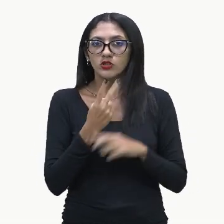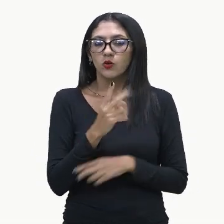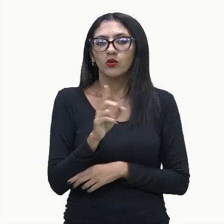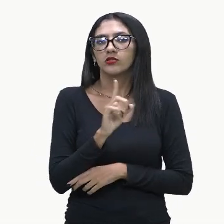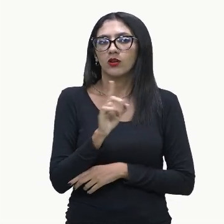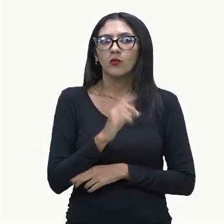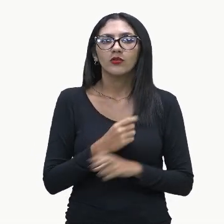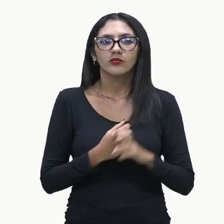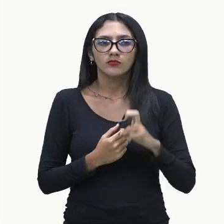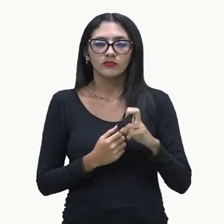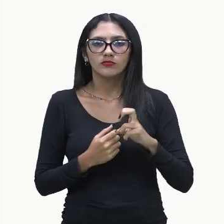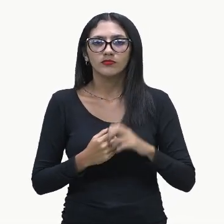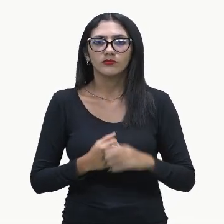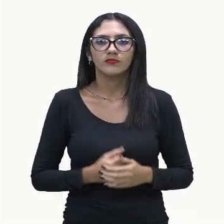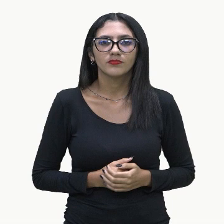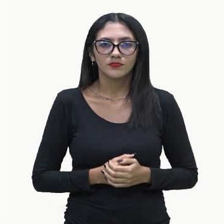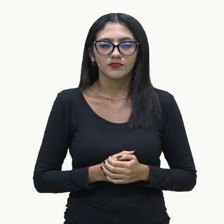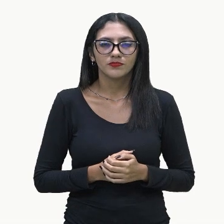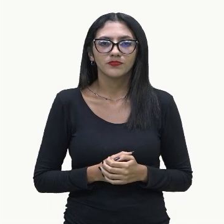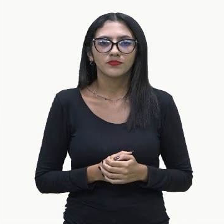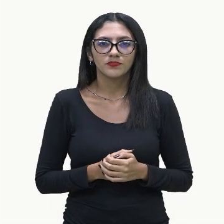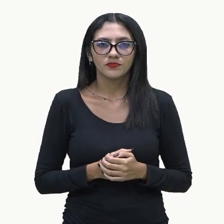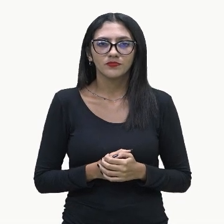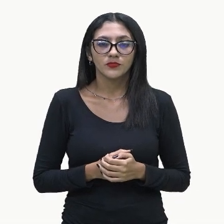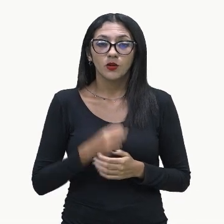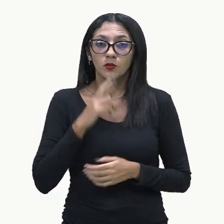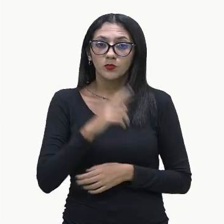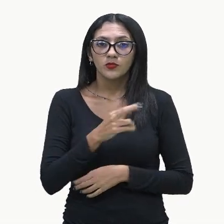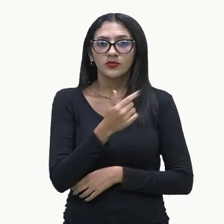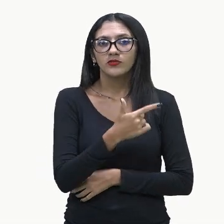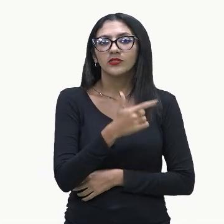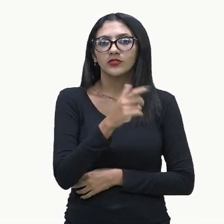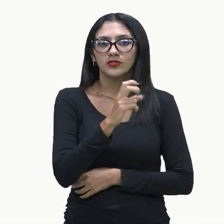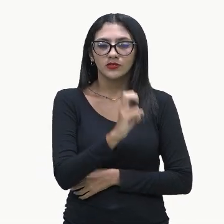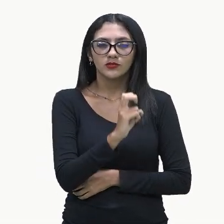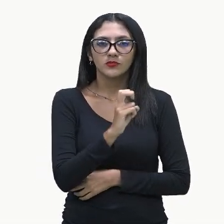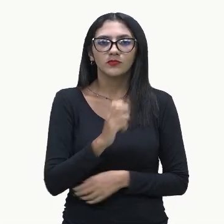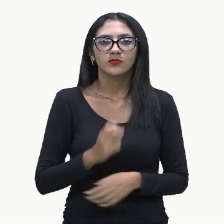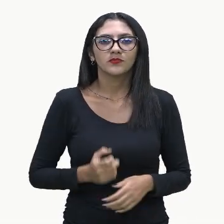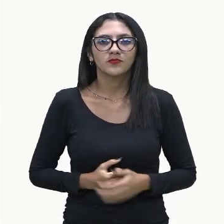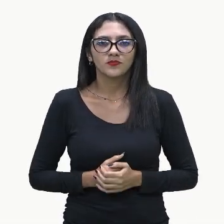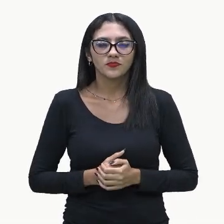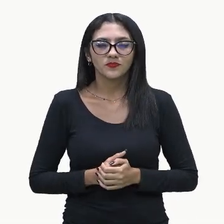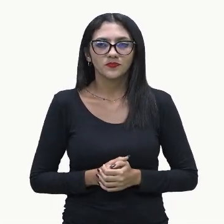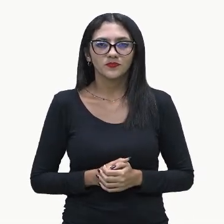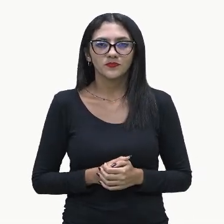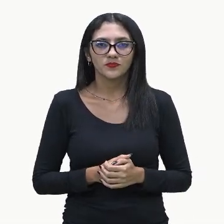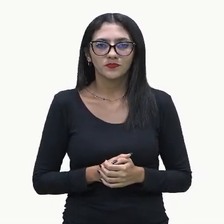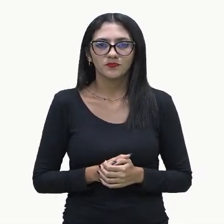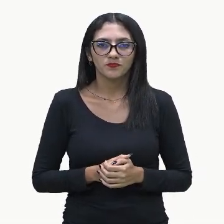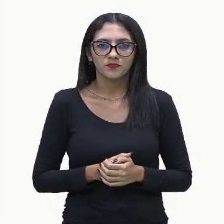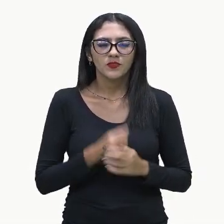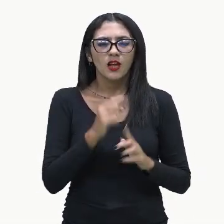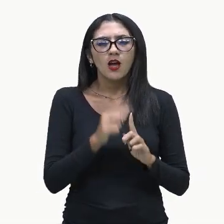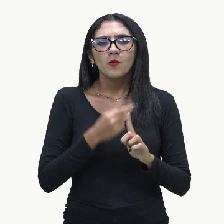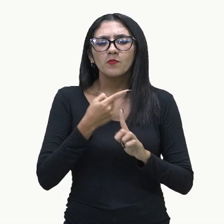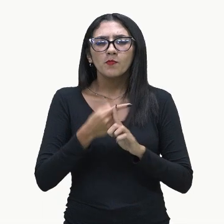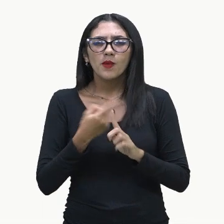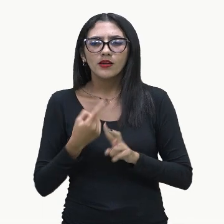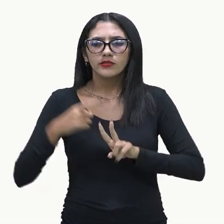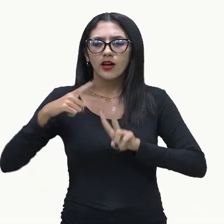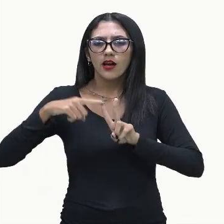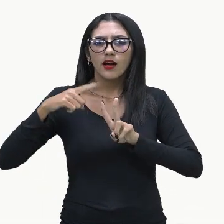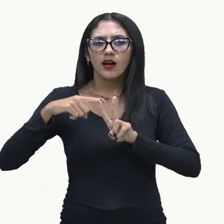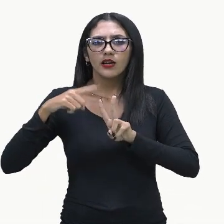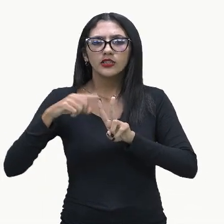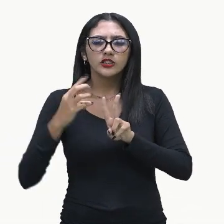5. Então, 5 vezes 5, 25. E raiz de 3 ao quadrado? E agora, professor, que aí